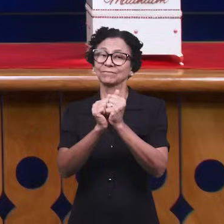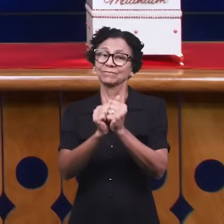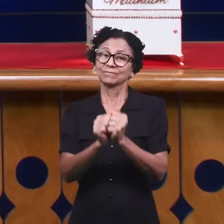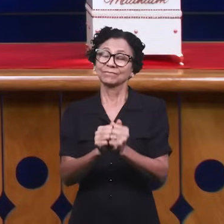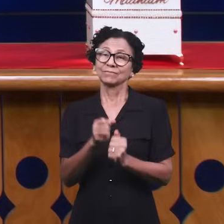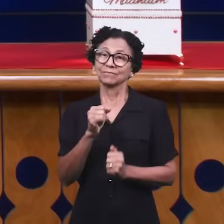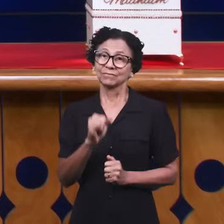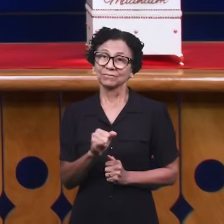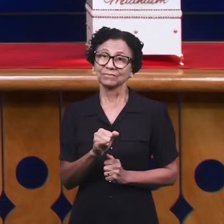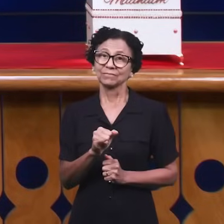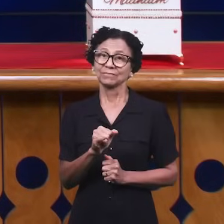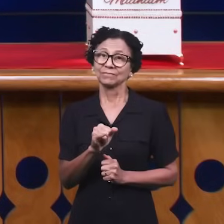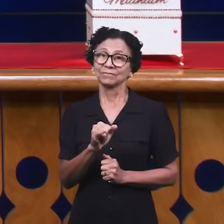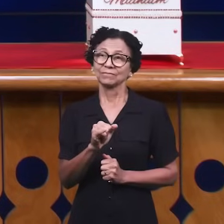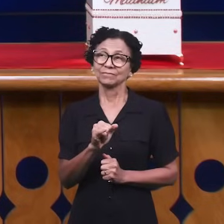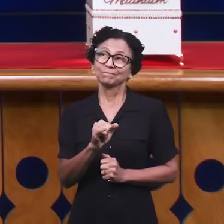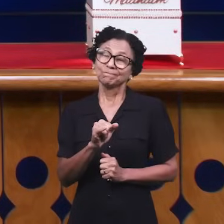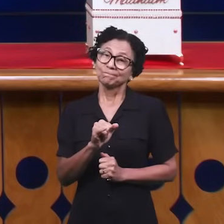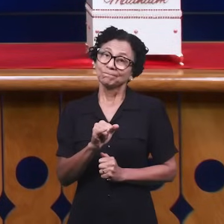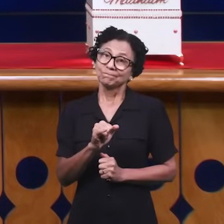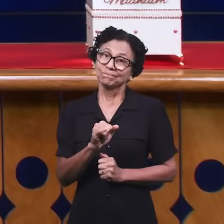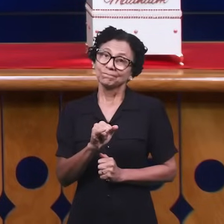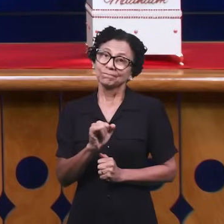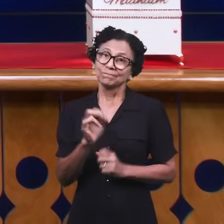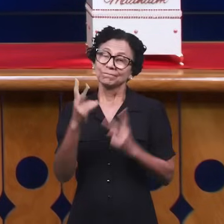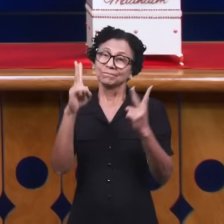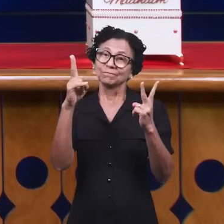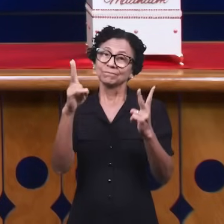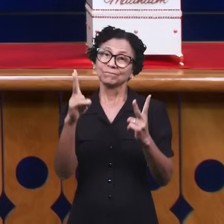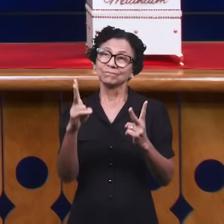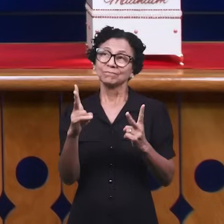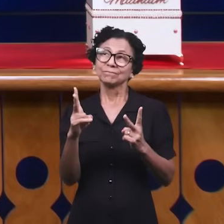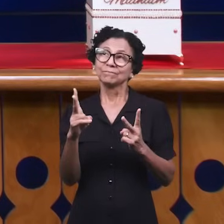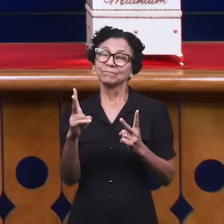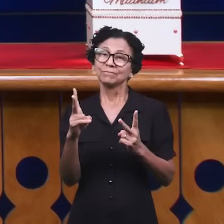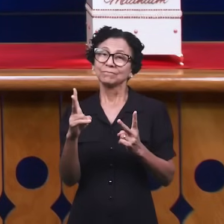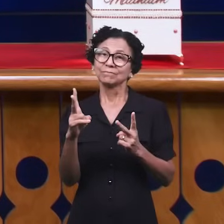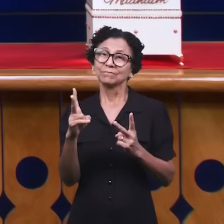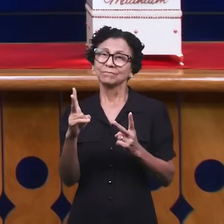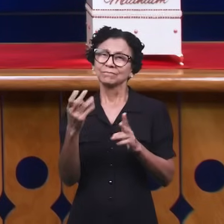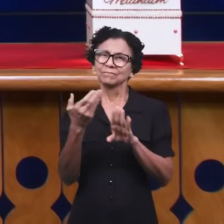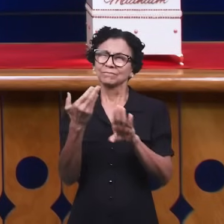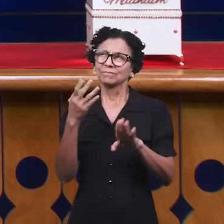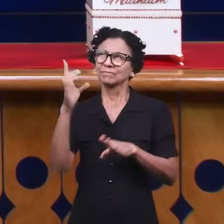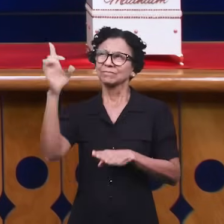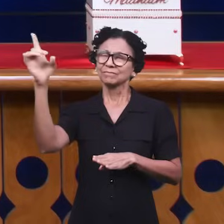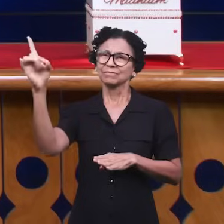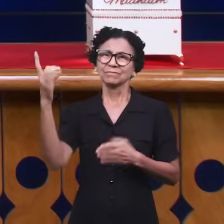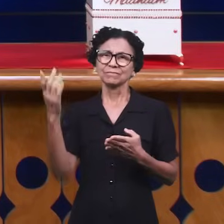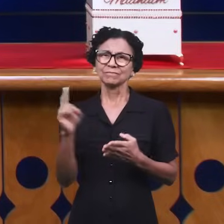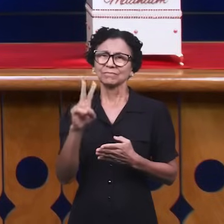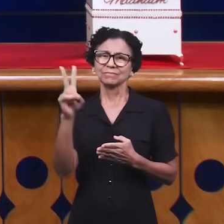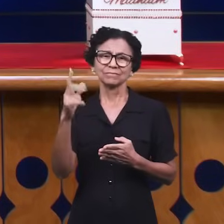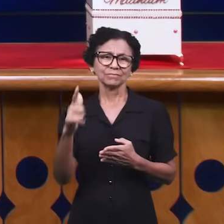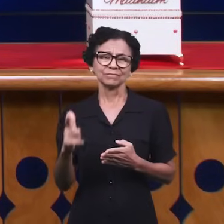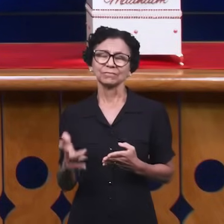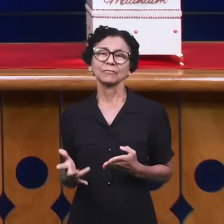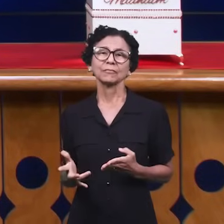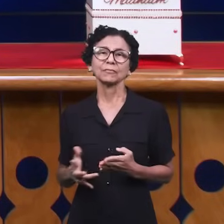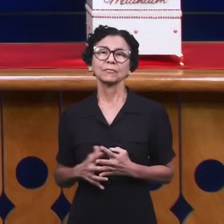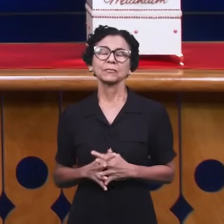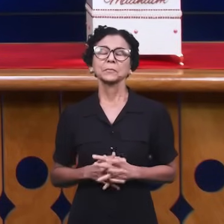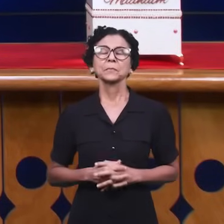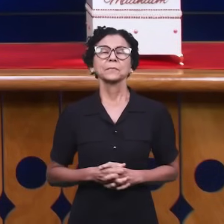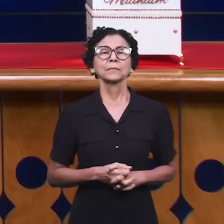valor. E Davi justamente ele foi rejeitando a armadura de Saul e